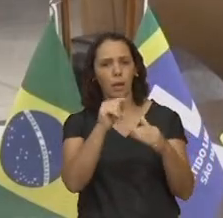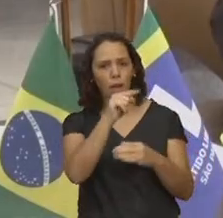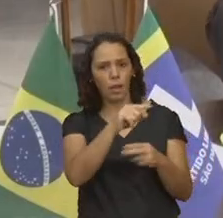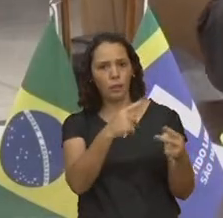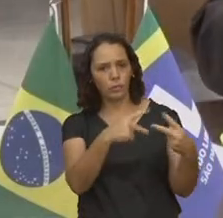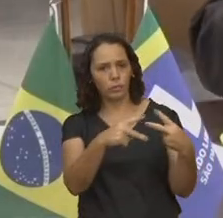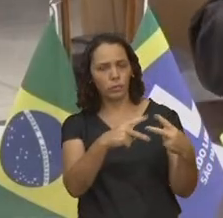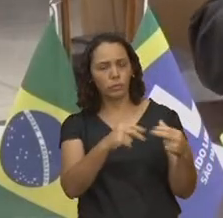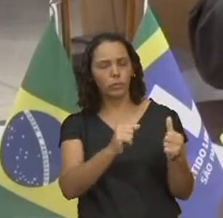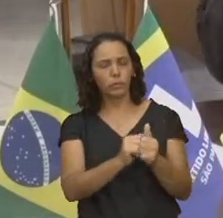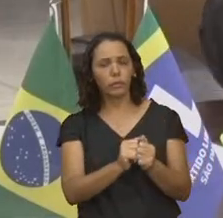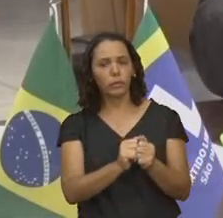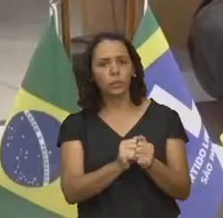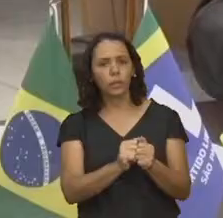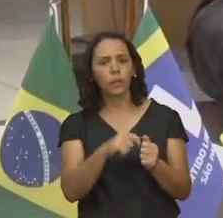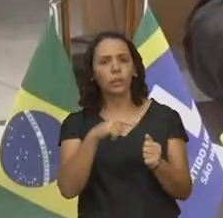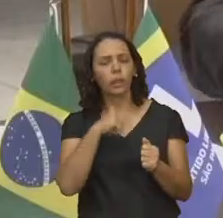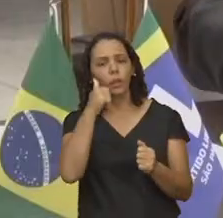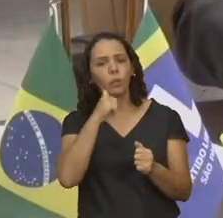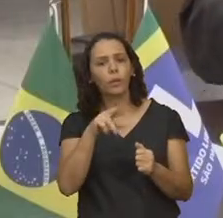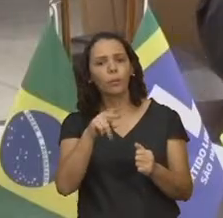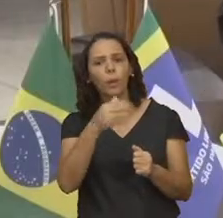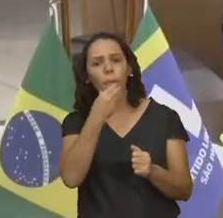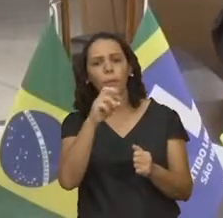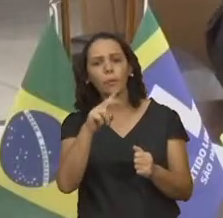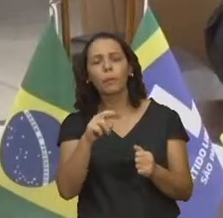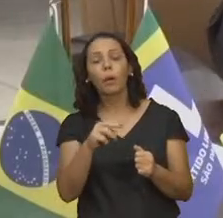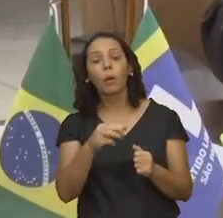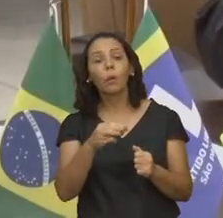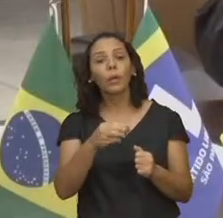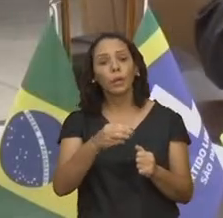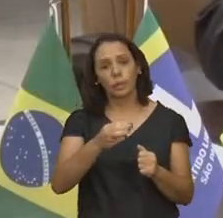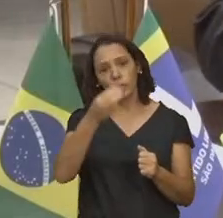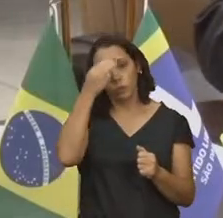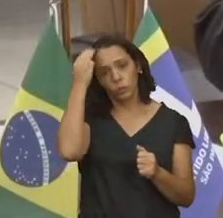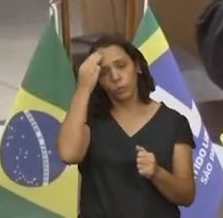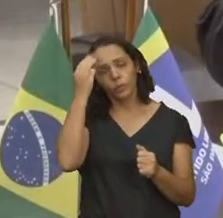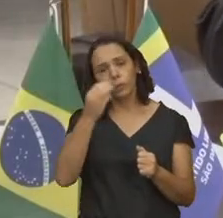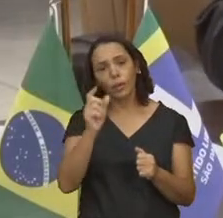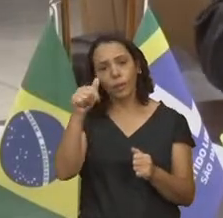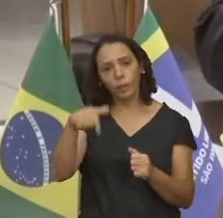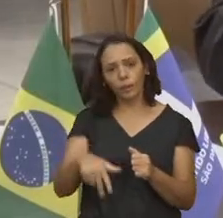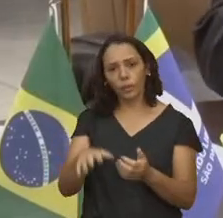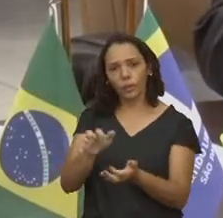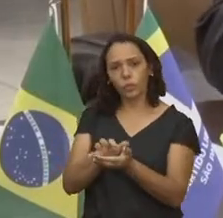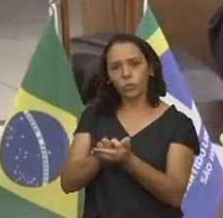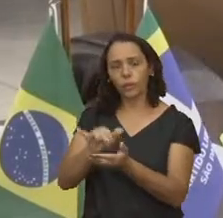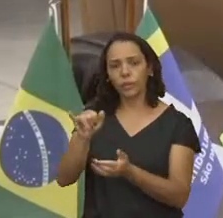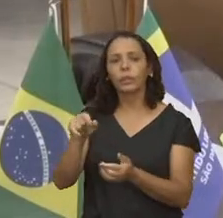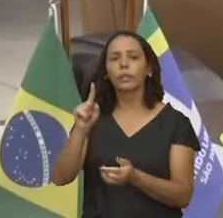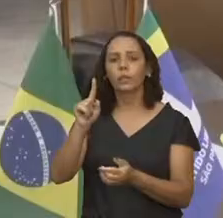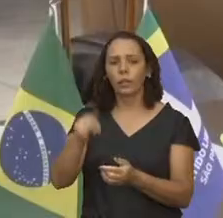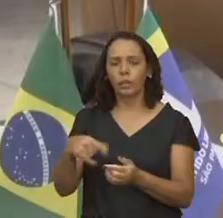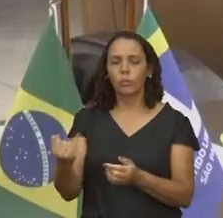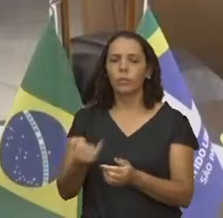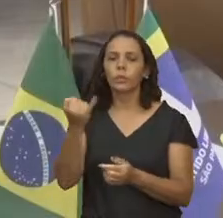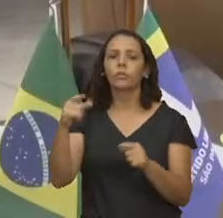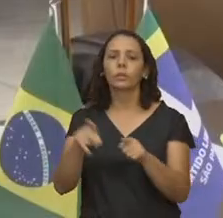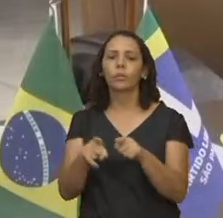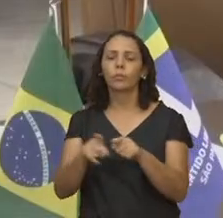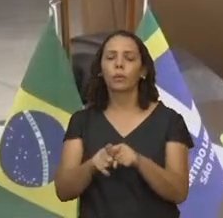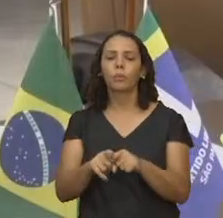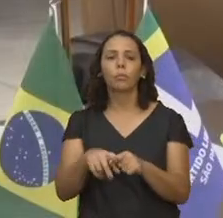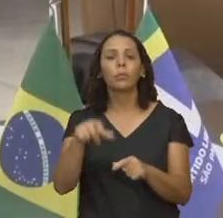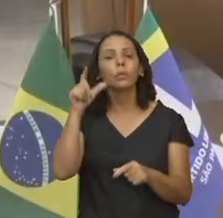irmã, meus irmãos lá, tem minha sobrinhada lá, e também aqui na cidade de Jacareí, que eu moro há 50 anos. Está de parabéns o Jean